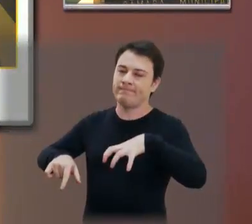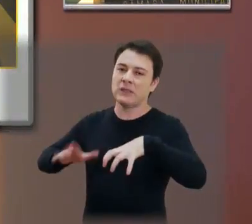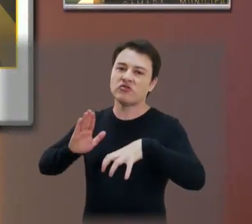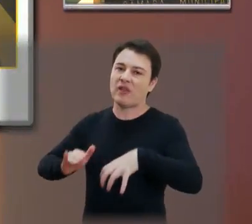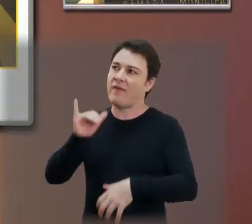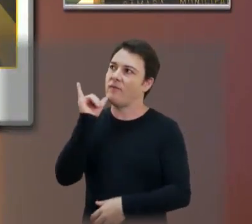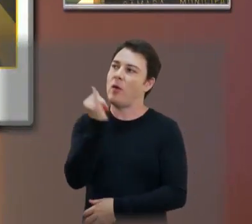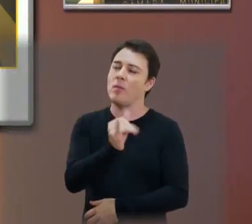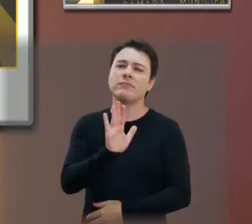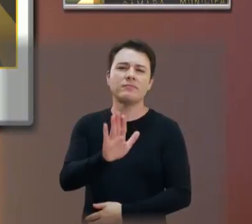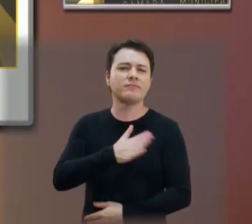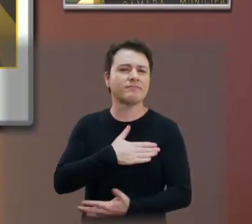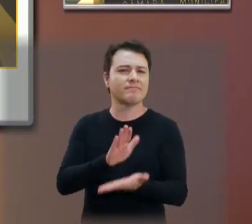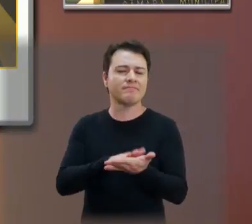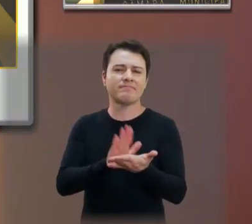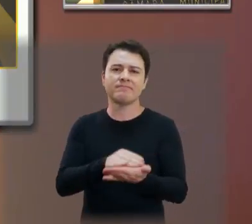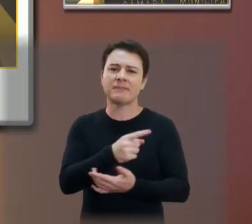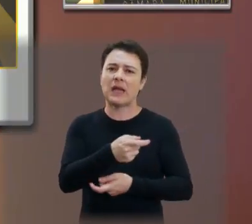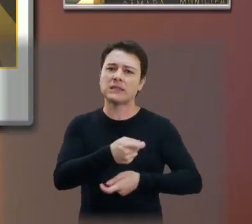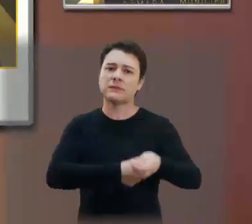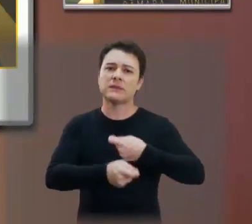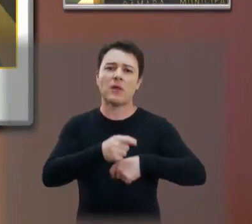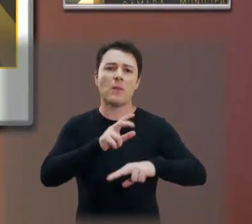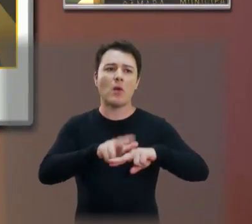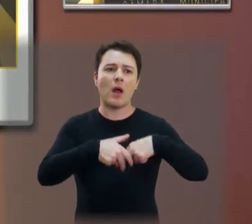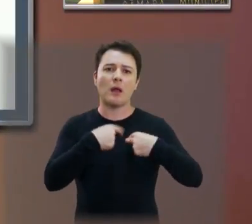Mas parabenizar a administração pela construção.